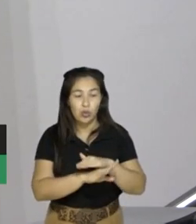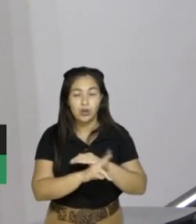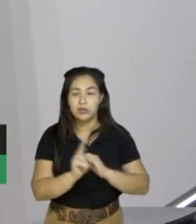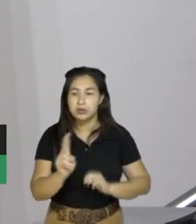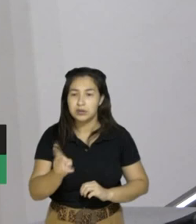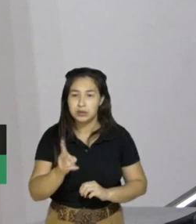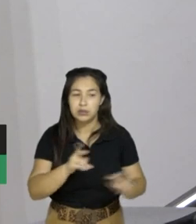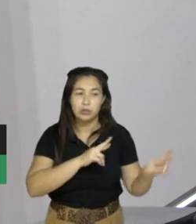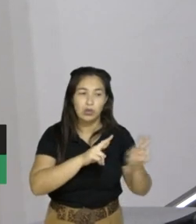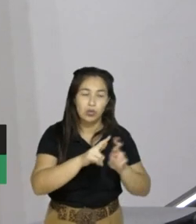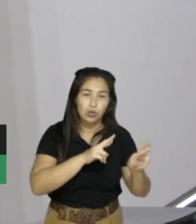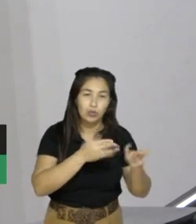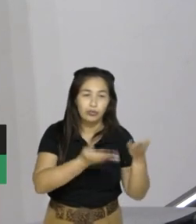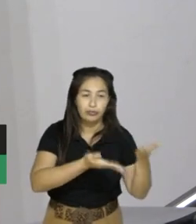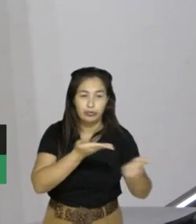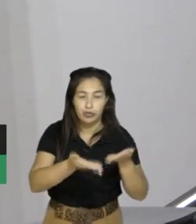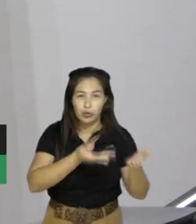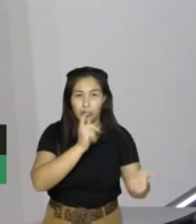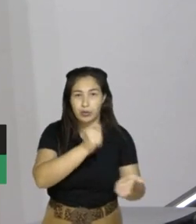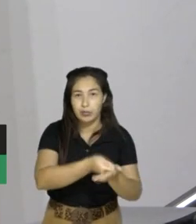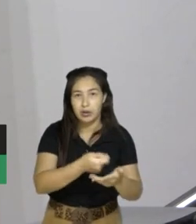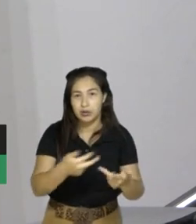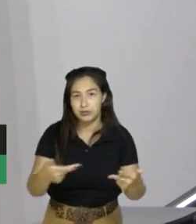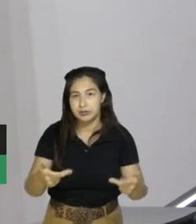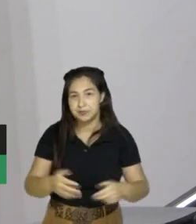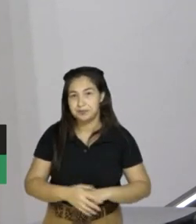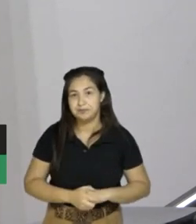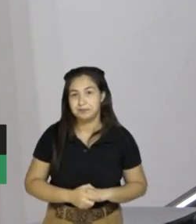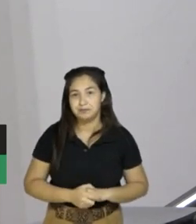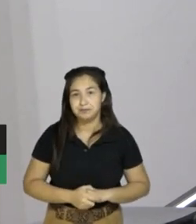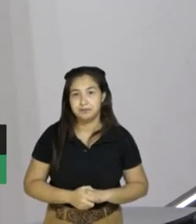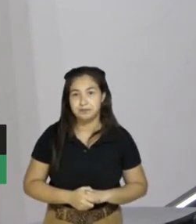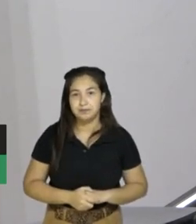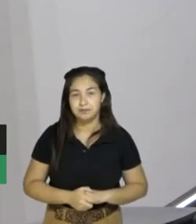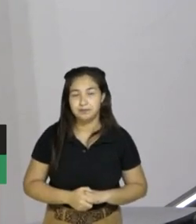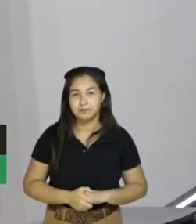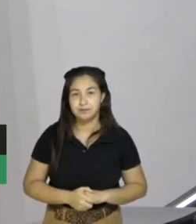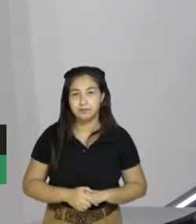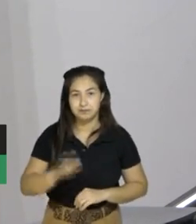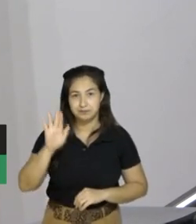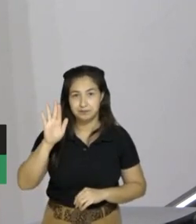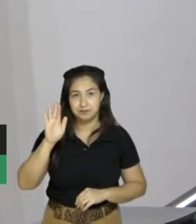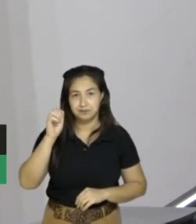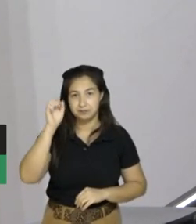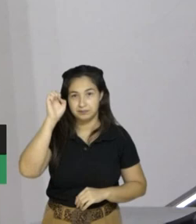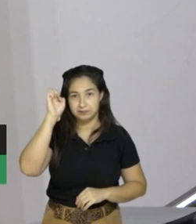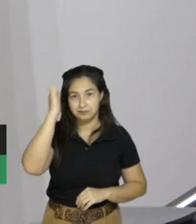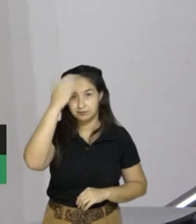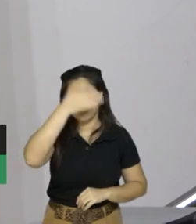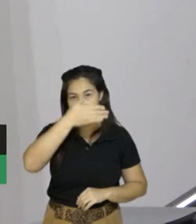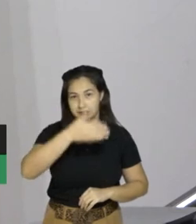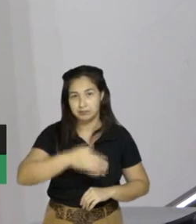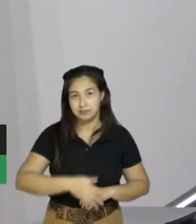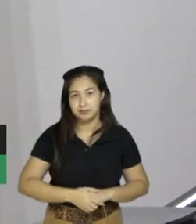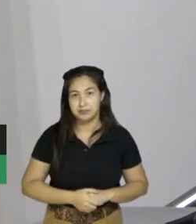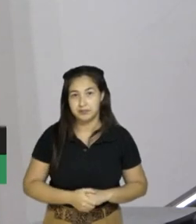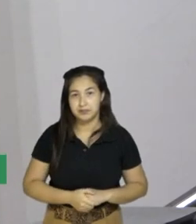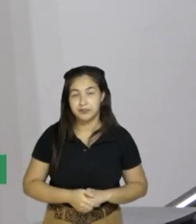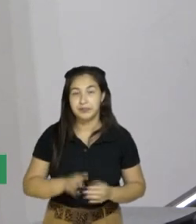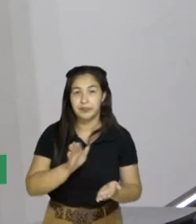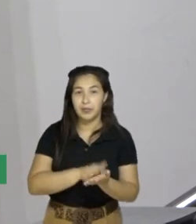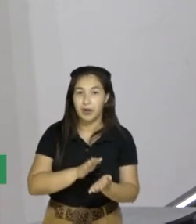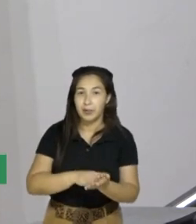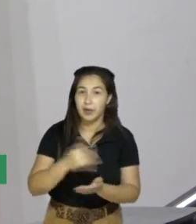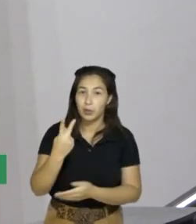as nossas rodovias de Santa Catarina Deputado Emerson está com a palavra parabéns pela iniciativa